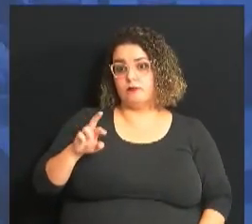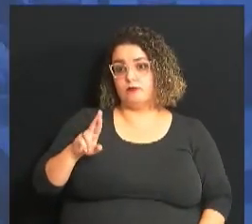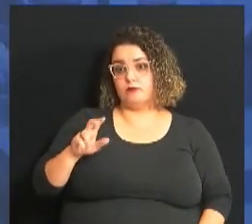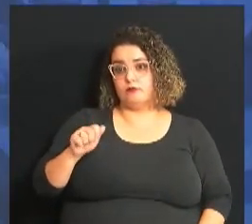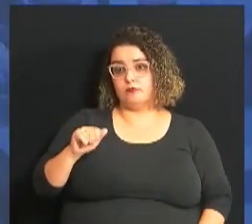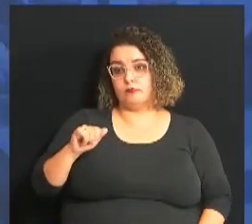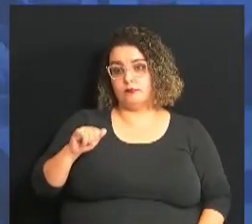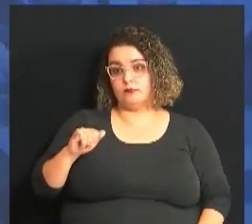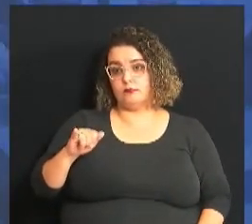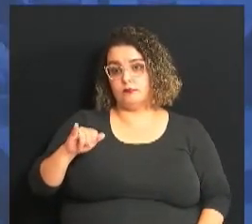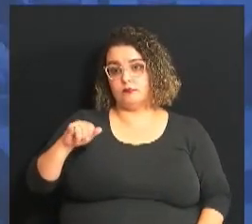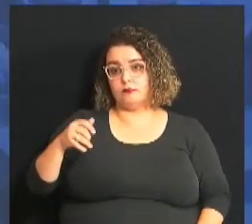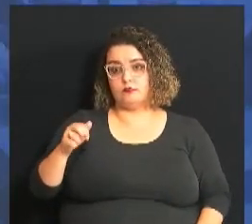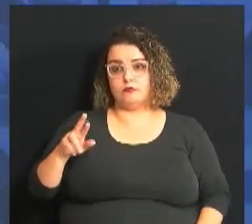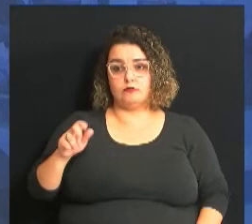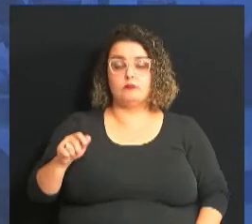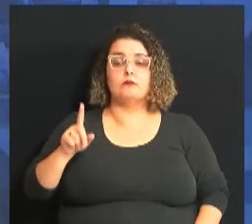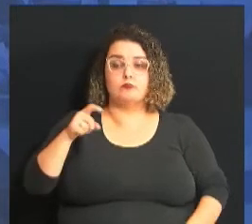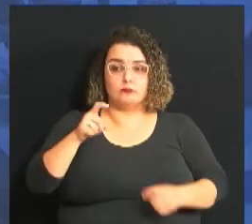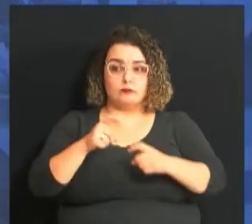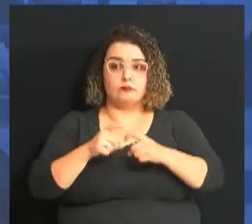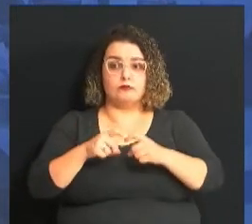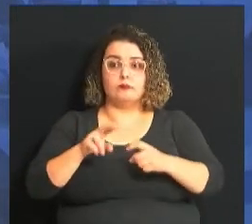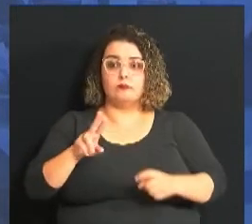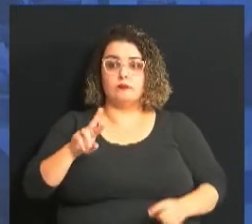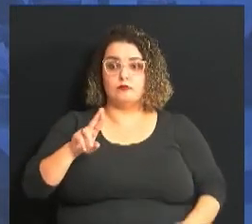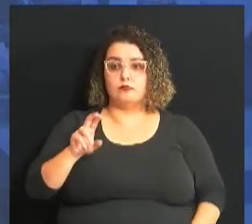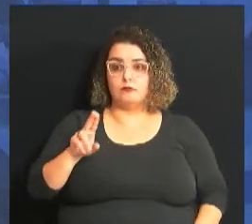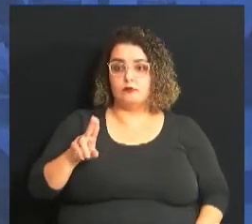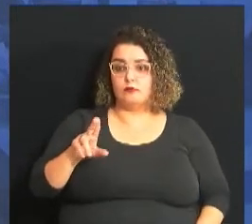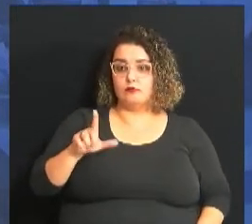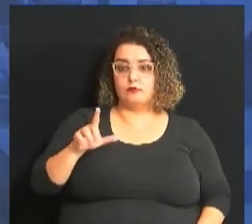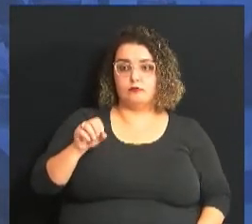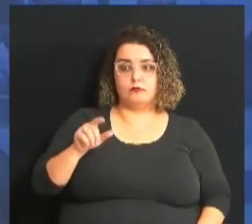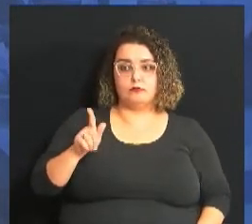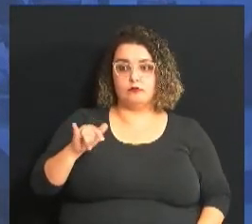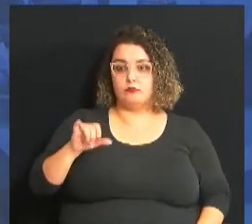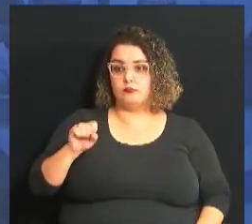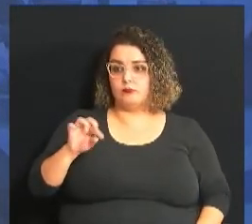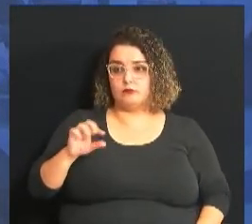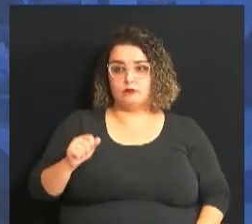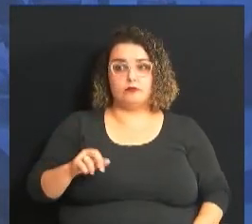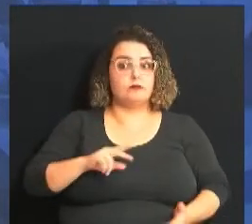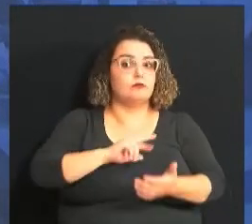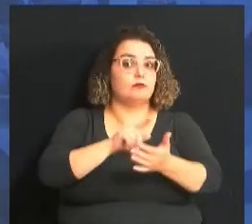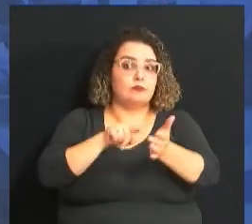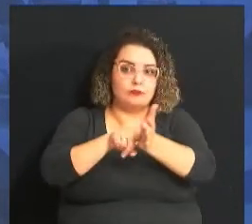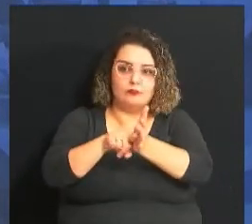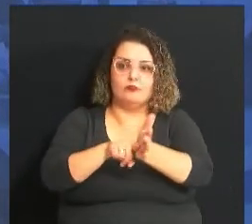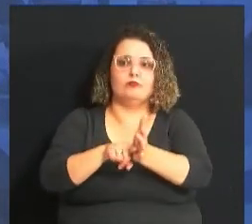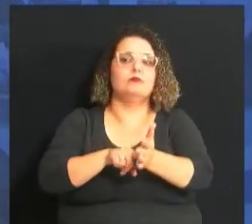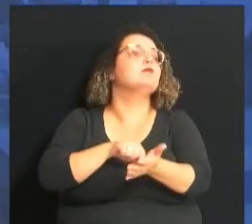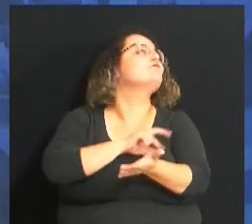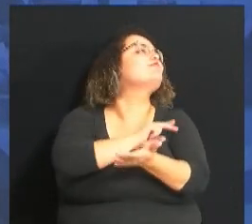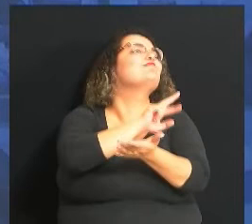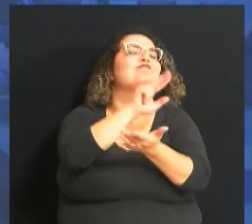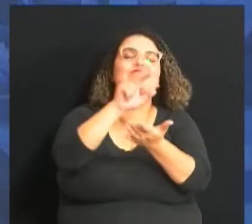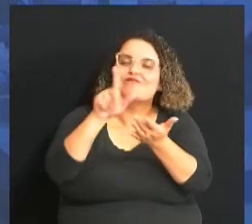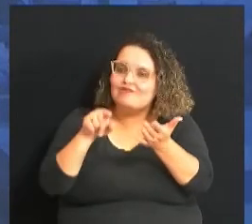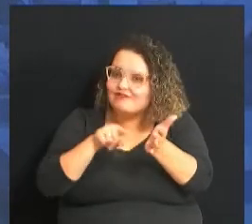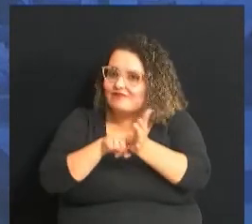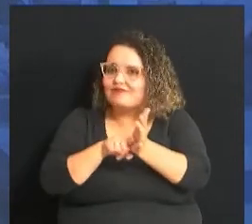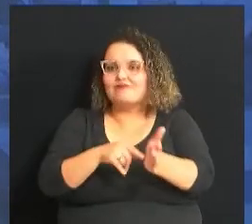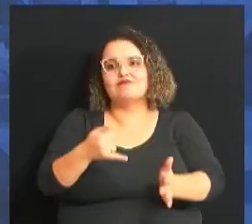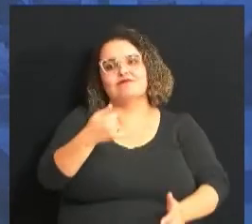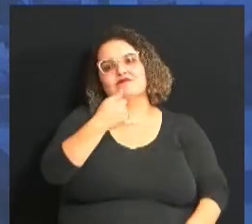médico urologista. Doutor, eu tenho muita pergunta para fazer para o senhor, mas muita pergunta mesmo, só que